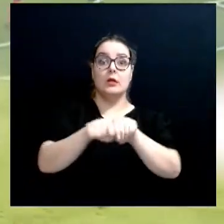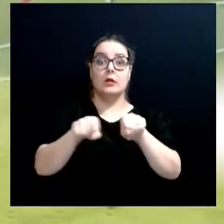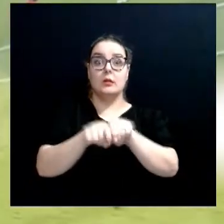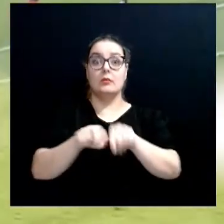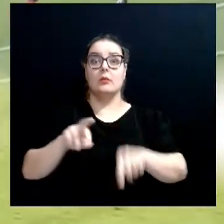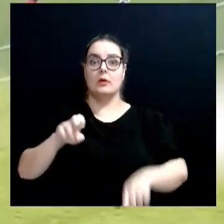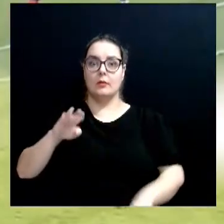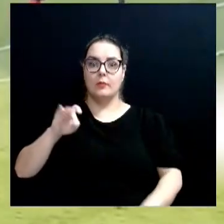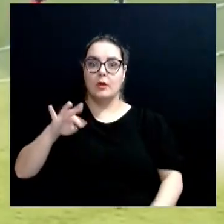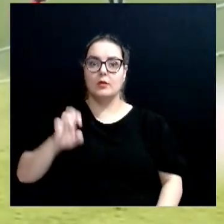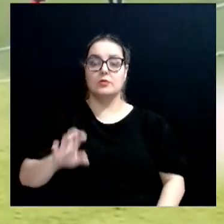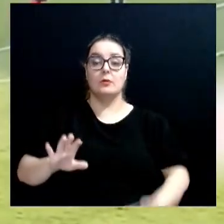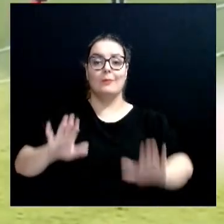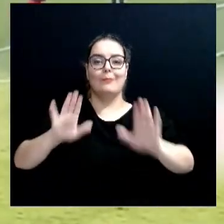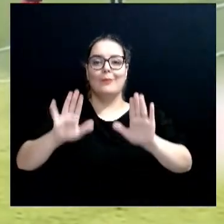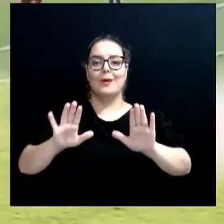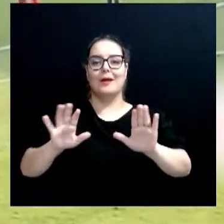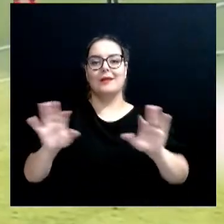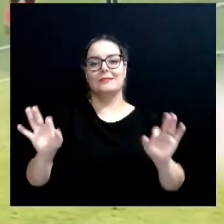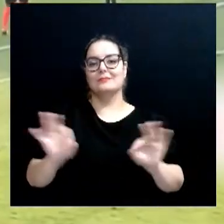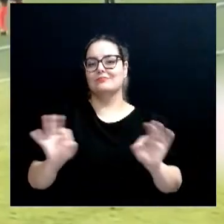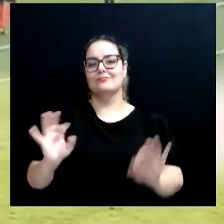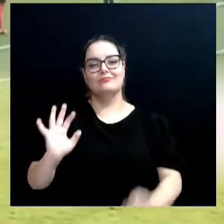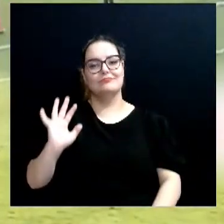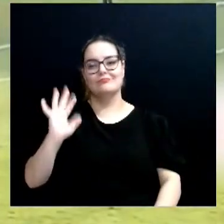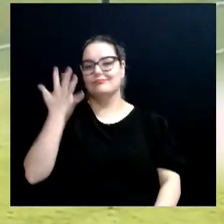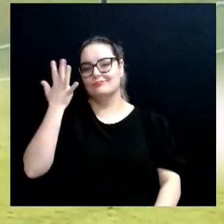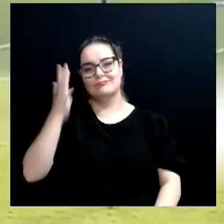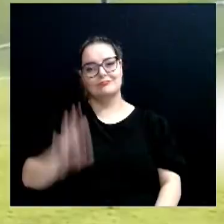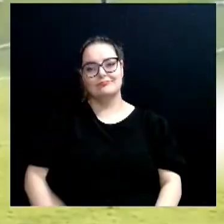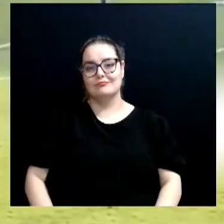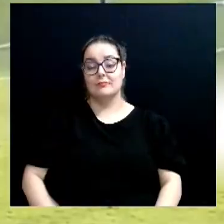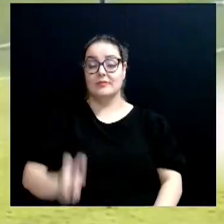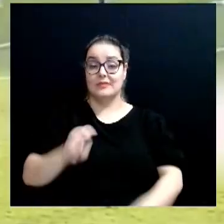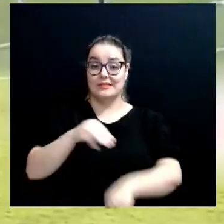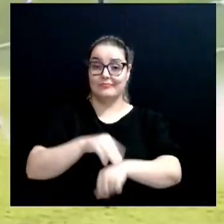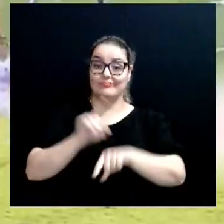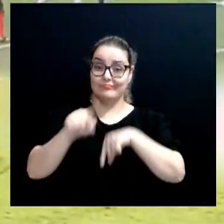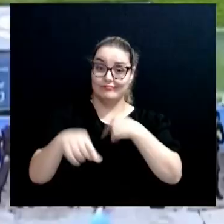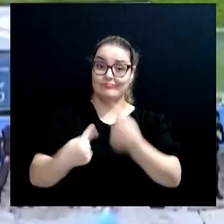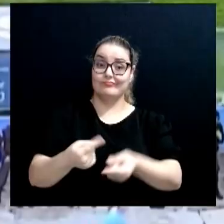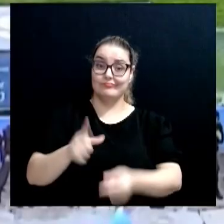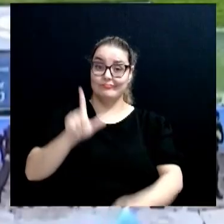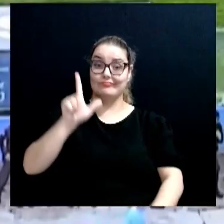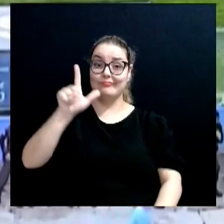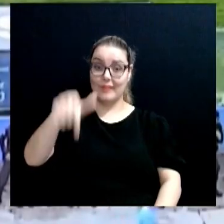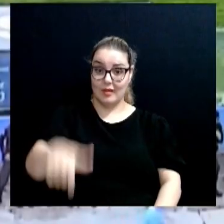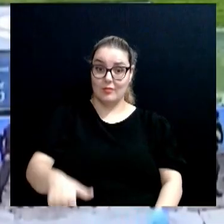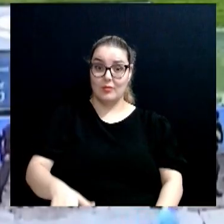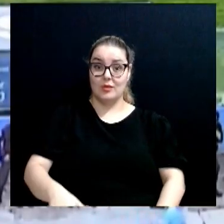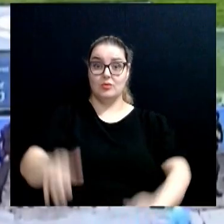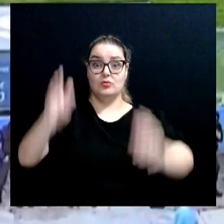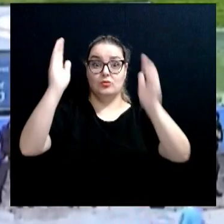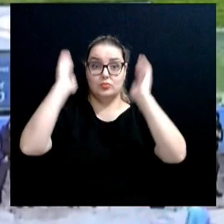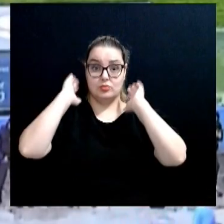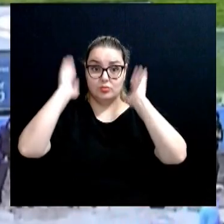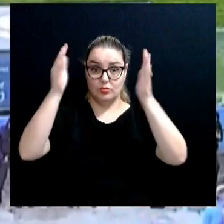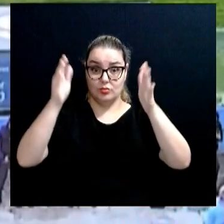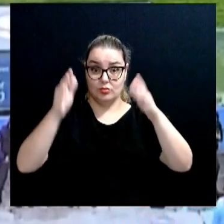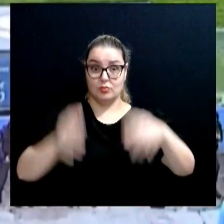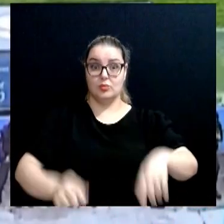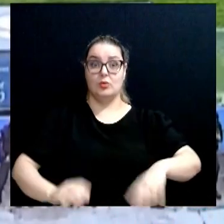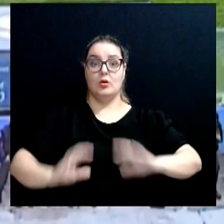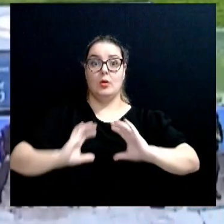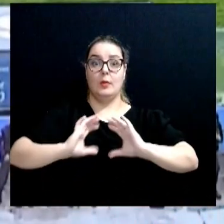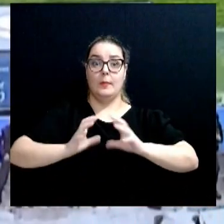Mas de nada adiantou. 5 minutos depois, após cobrança de escanteio, a bola sobrou para Luciano